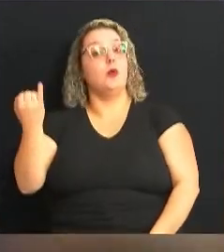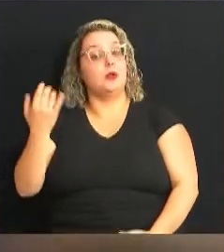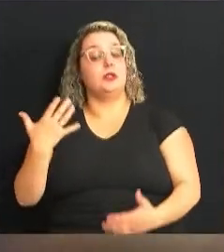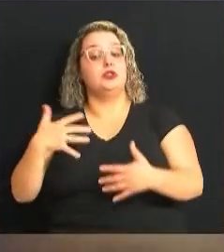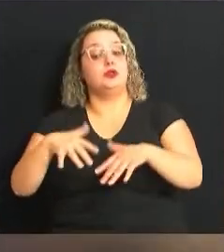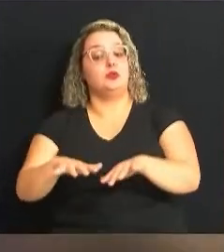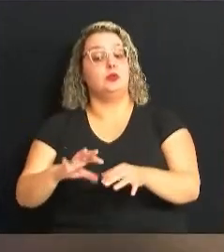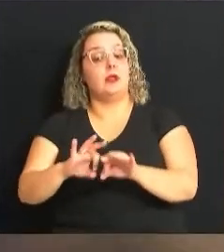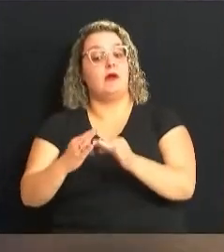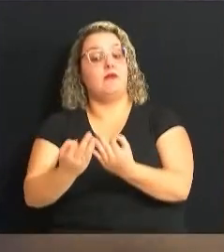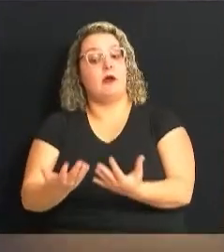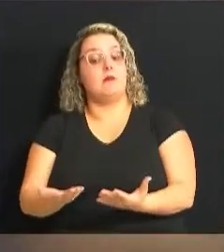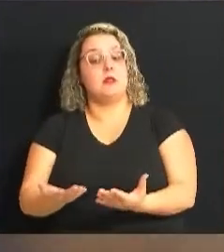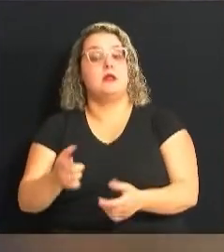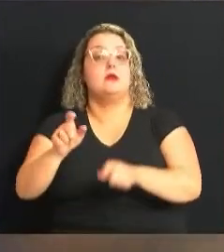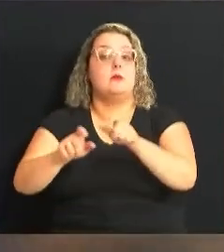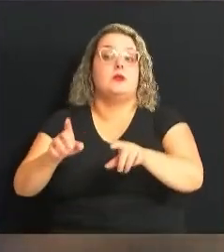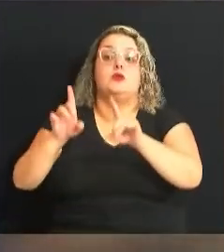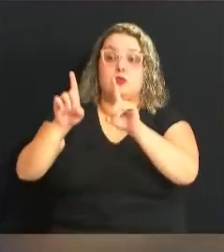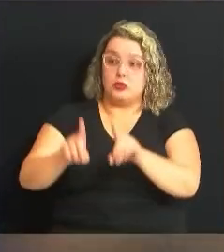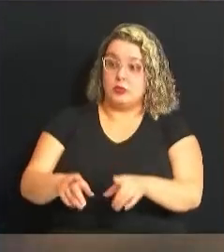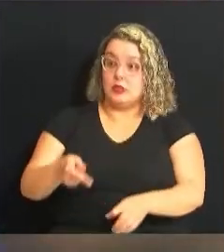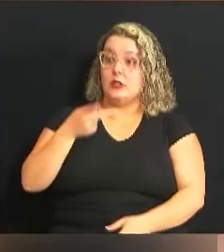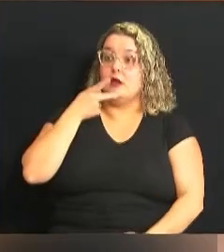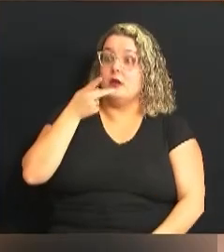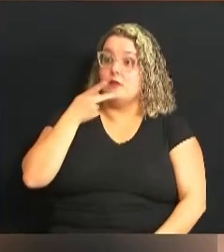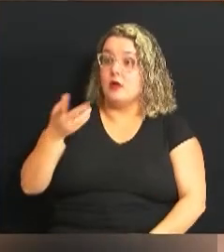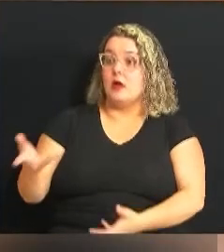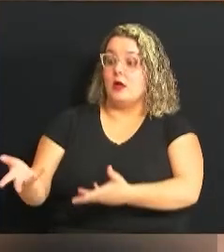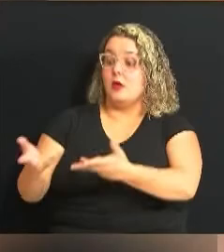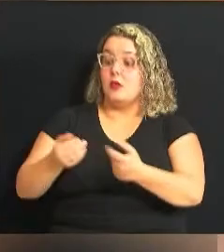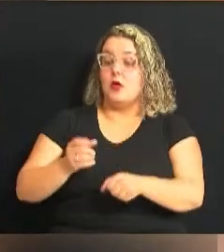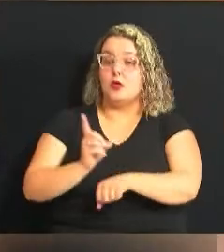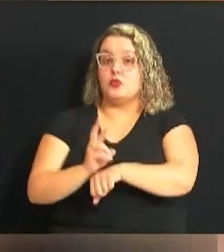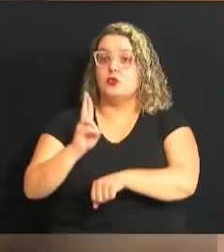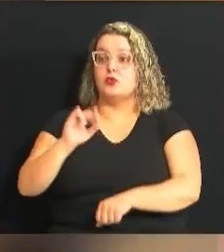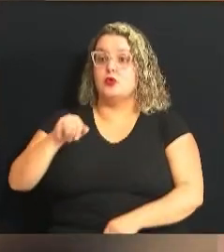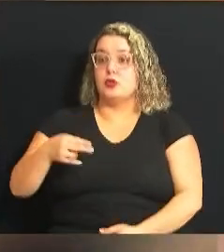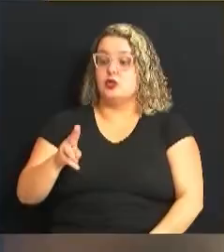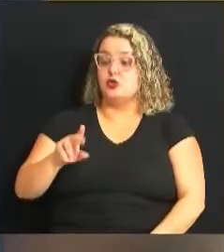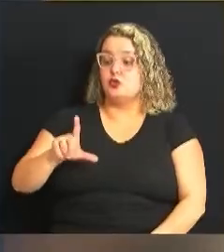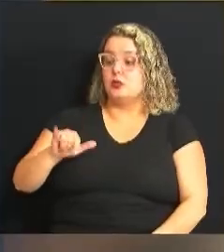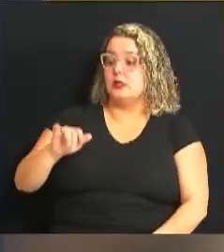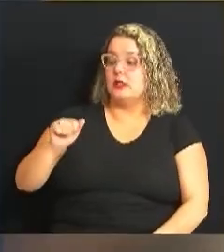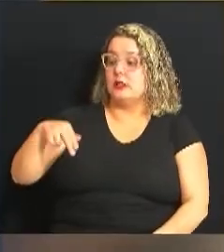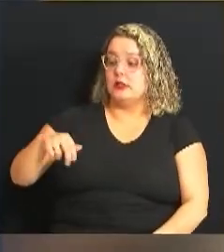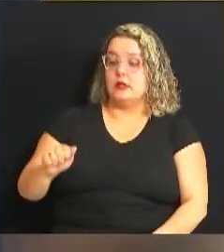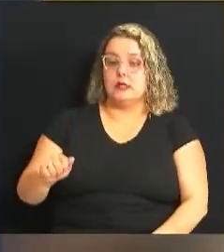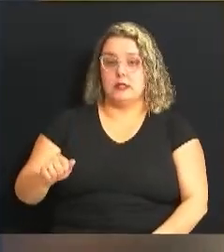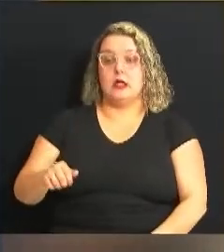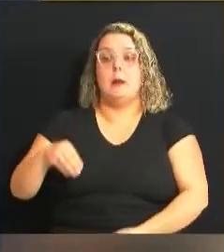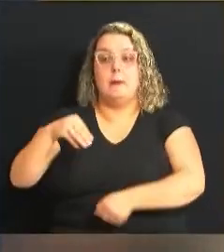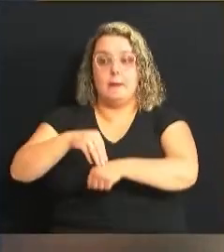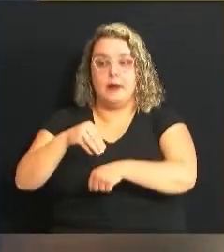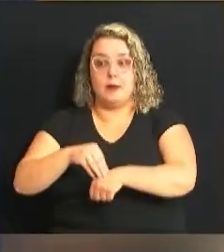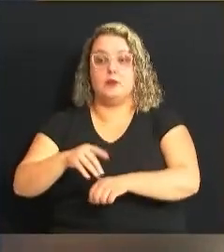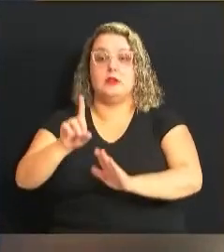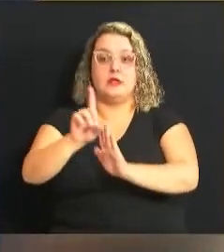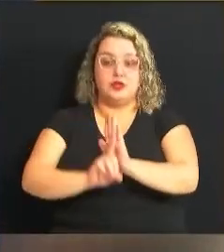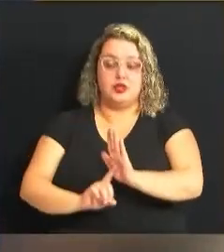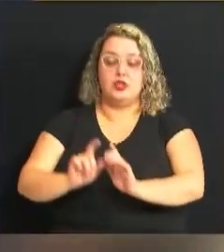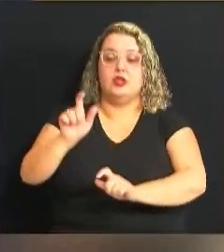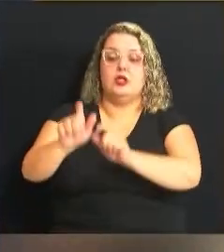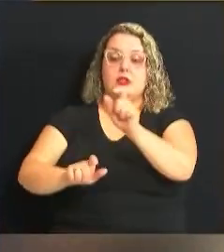no acompanhamento da pessoa com deficiência. Em sua fala, a convidada, doutora Juliana Soares, membro da Comissão